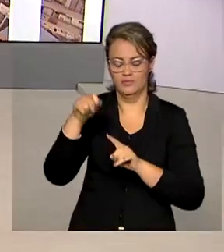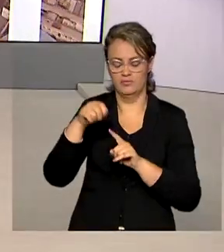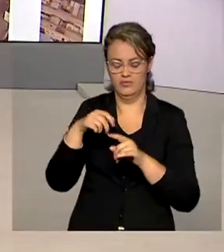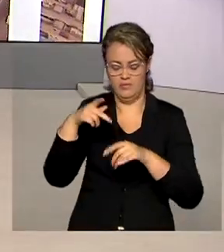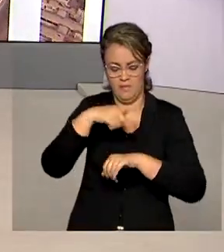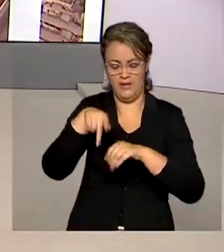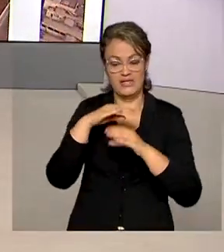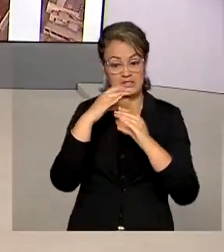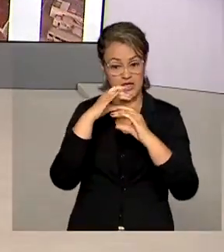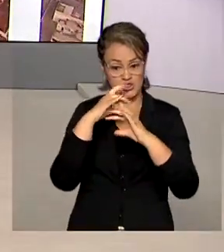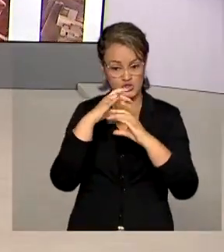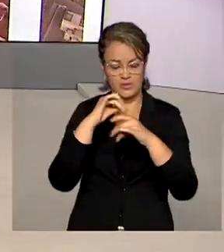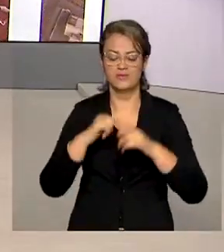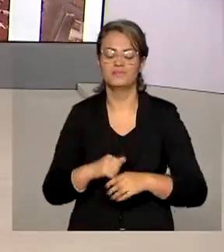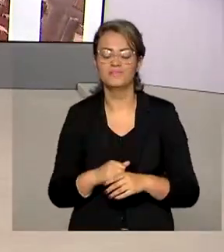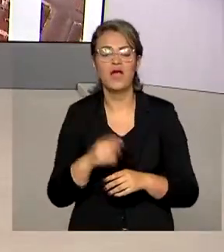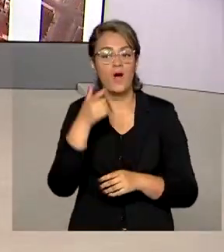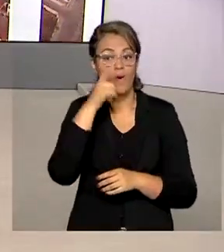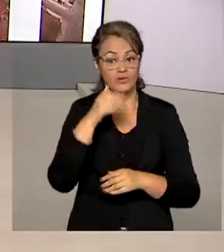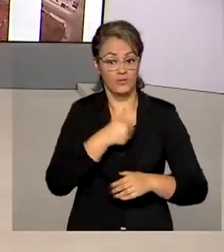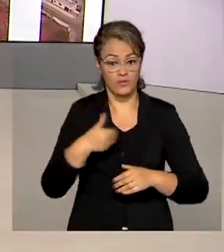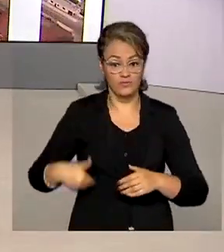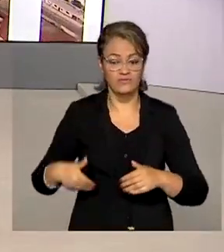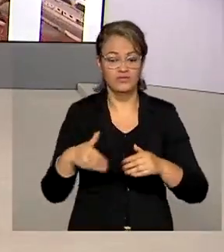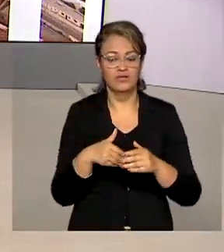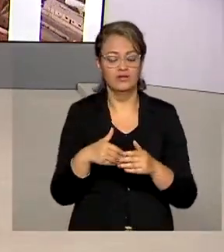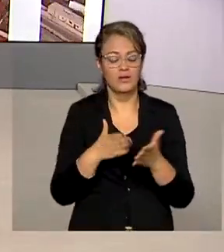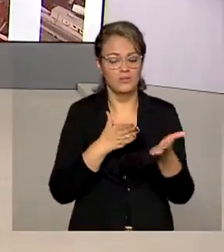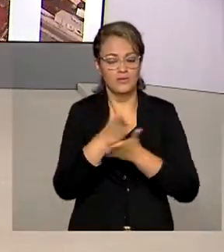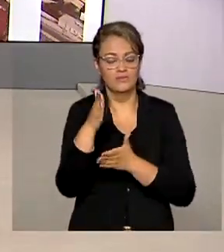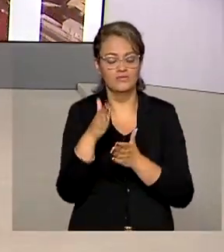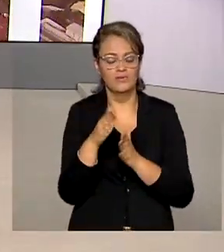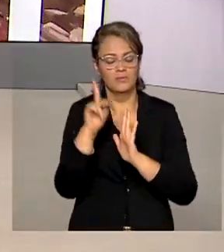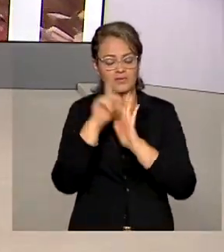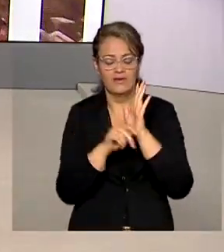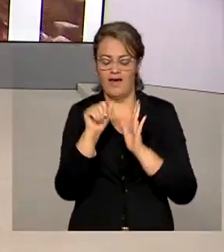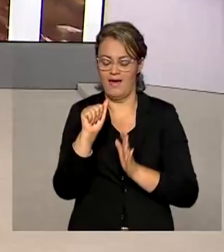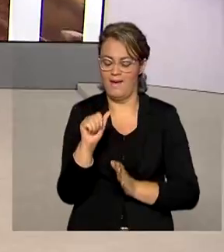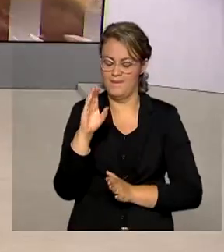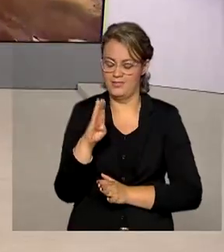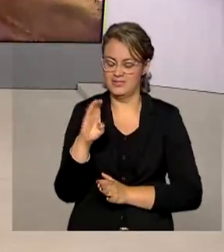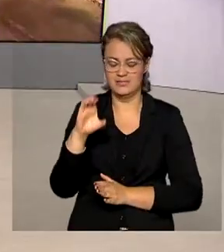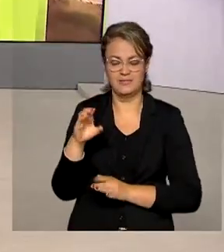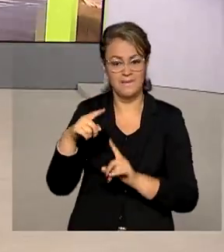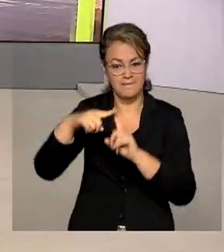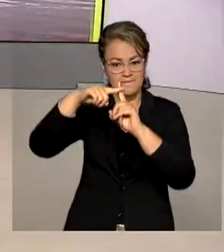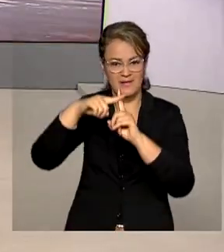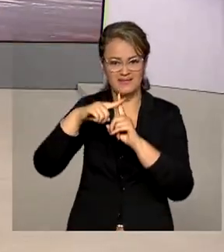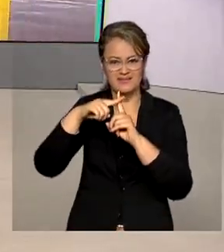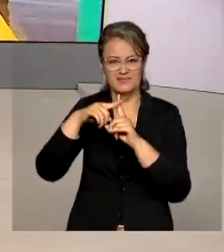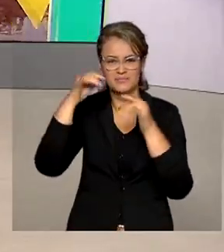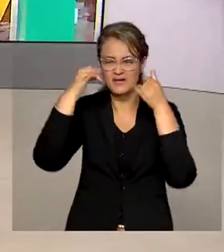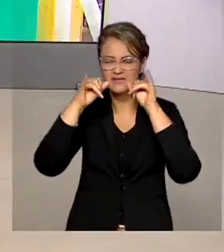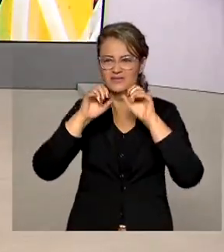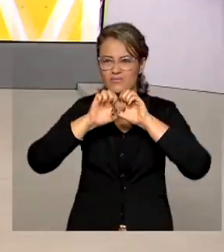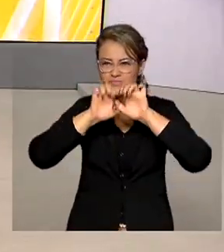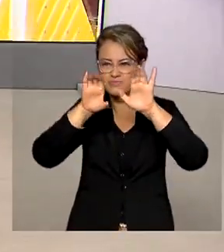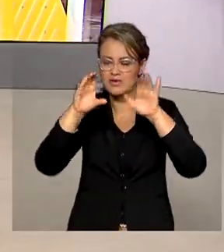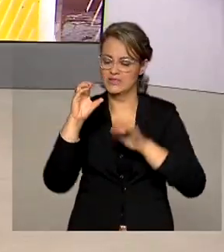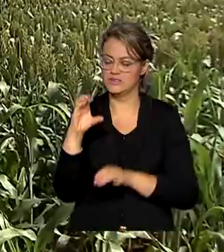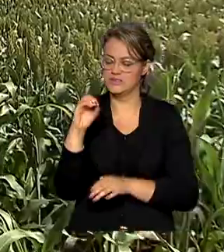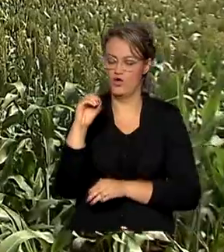E ontem o governo renovou o plano ABC+, para diminuir a emissão de carbono da produção agropecuária.